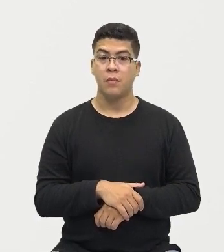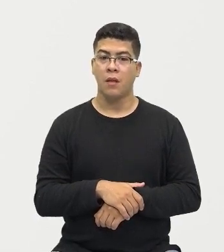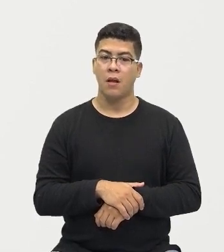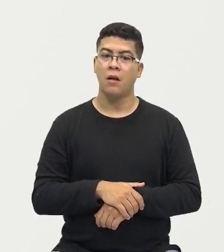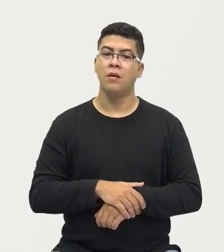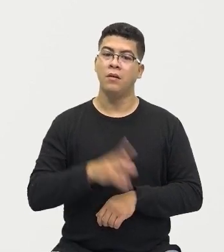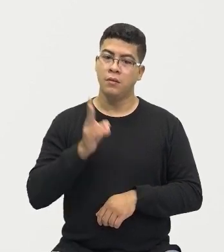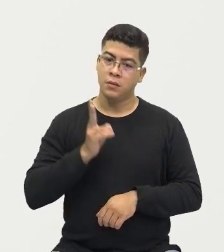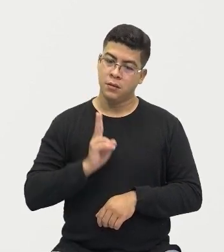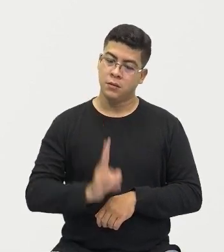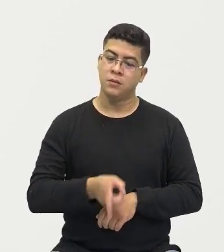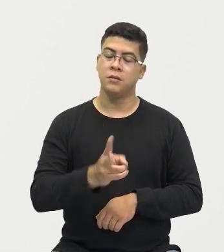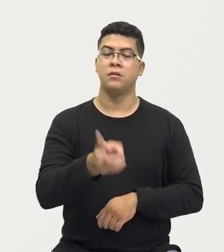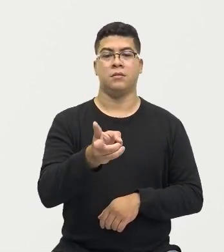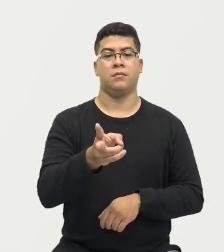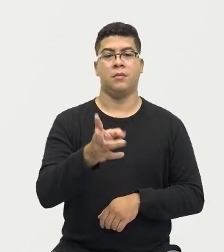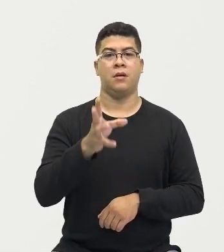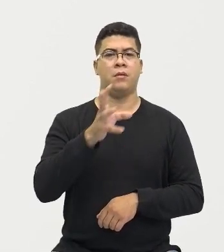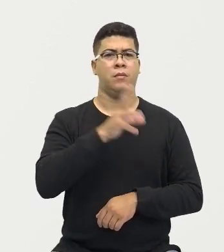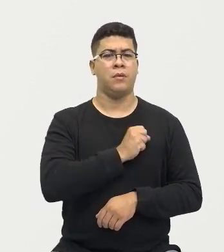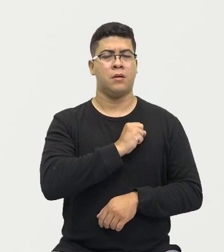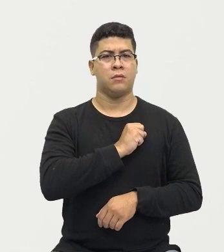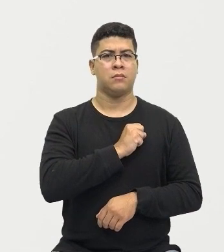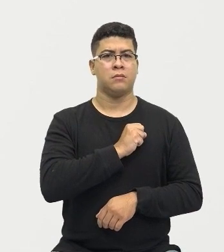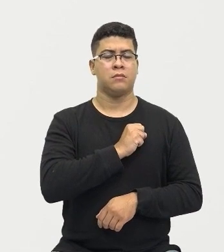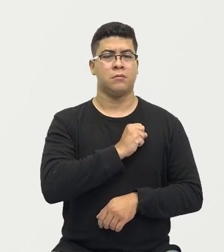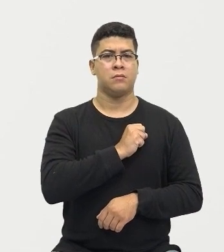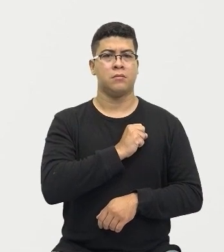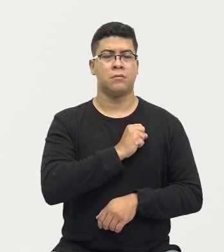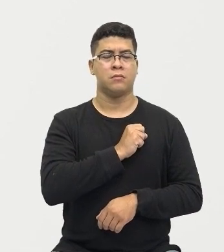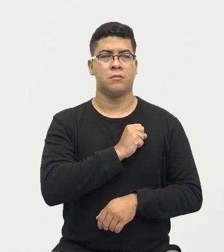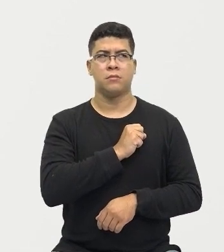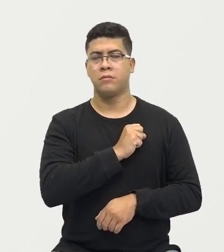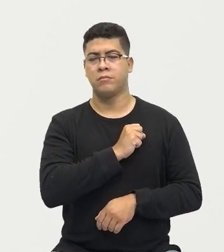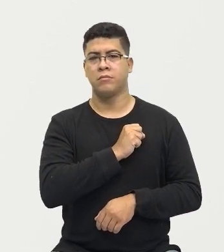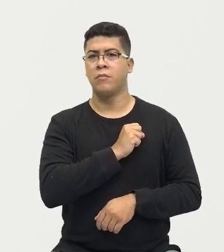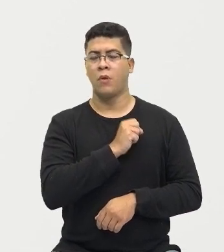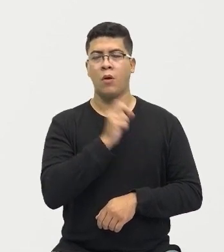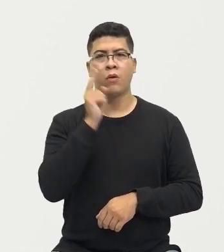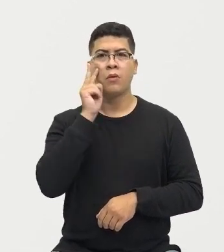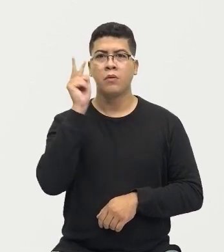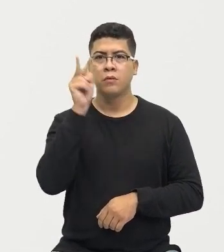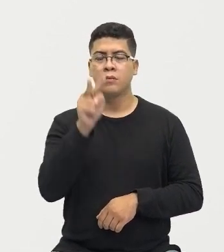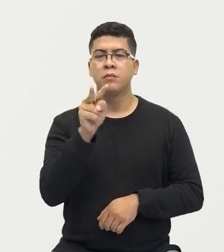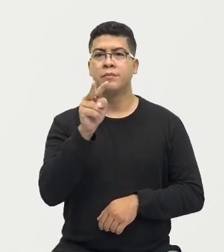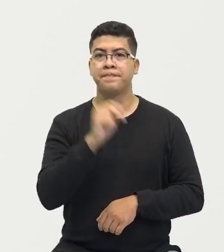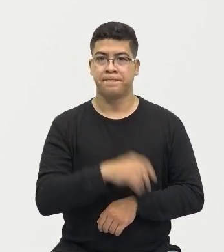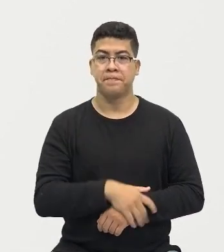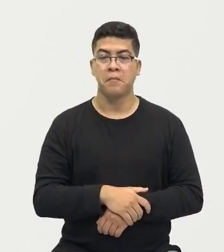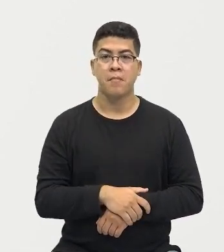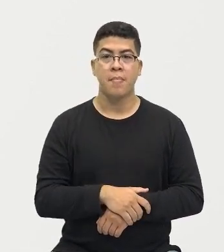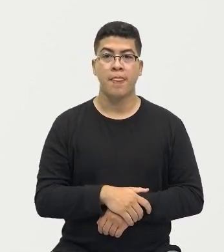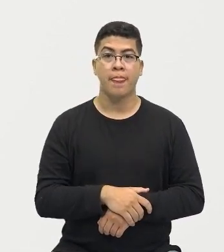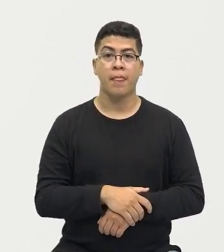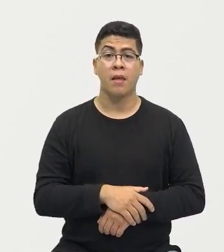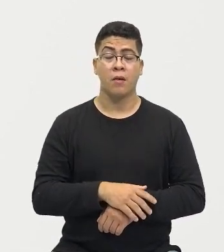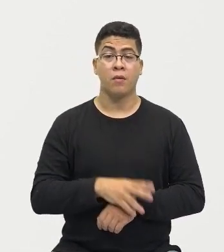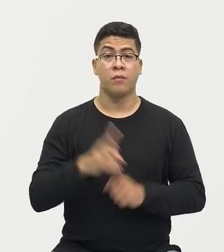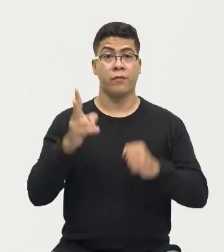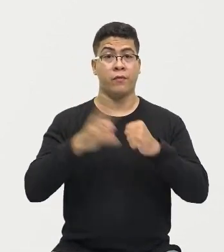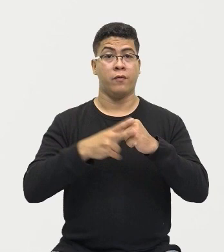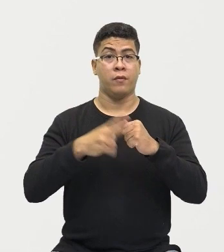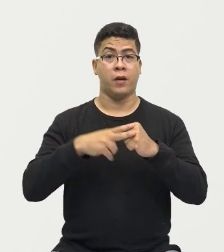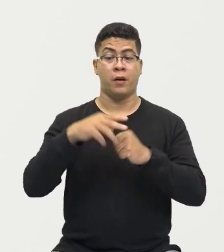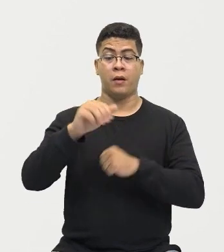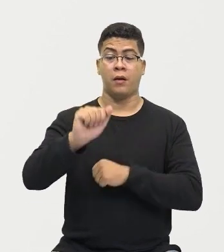amei. Aí você pergunta assim, né? Você olha para você. Eu vou falar para você assim, ó, com esse verbo, o verbo amar. Olha aqui para